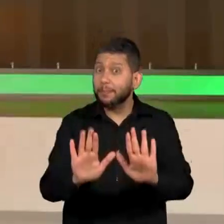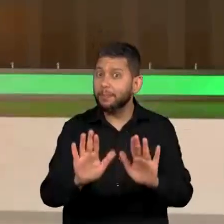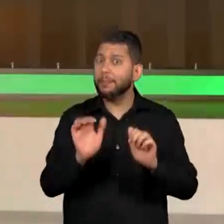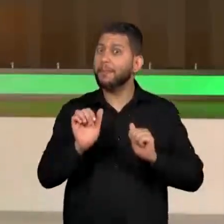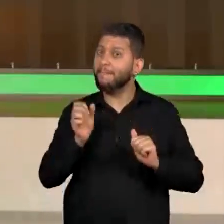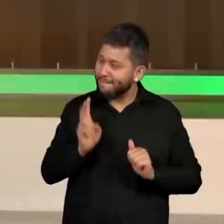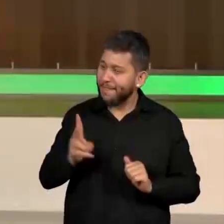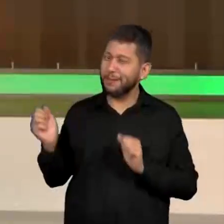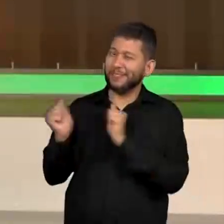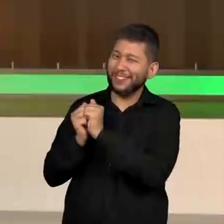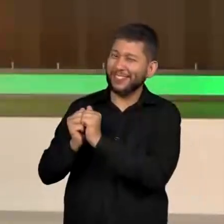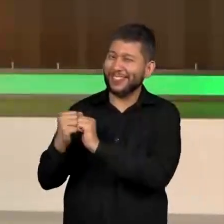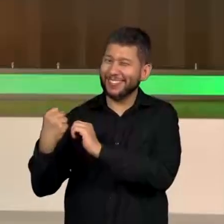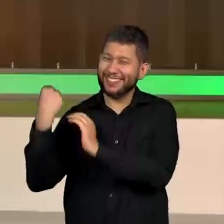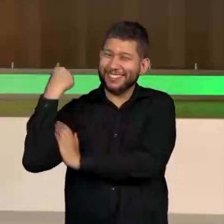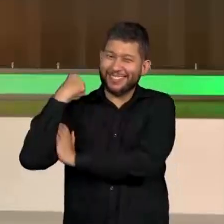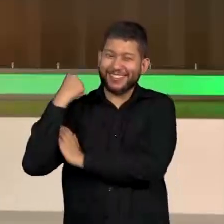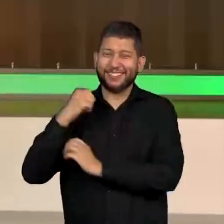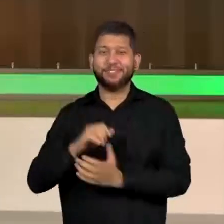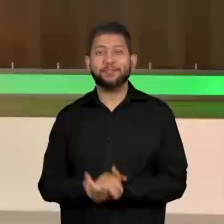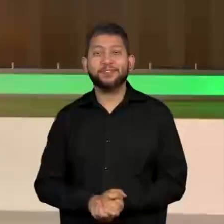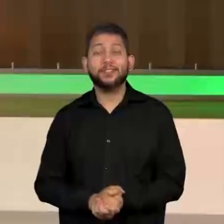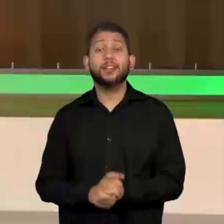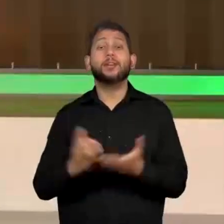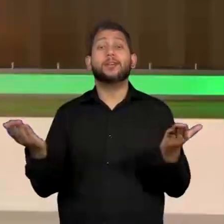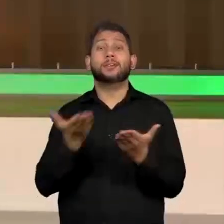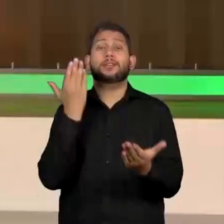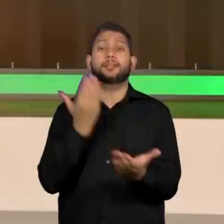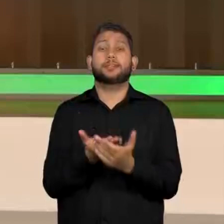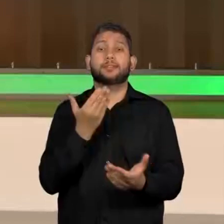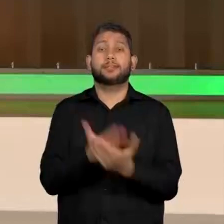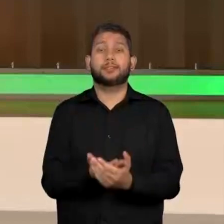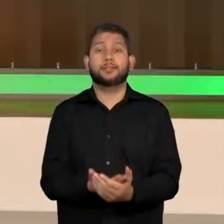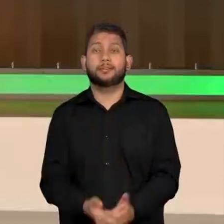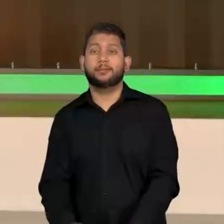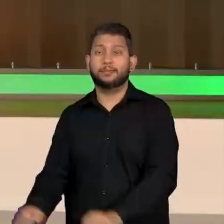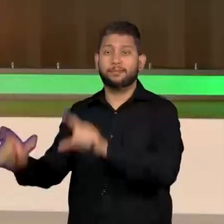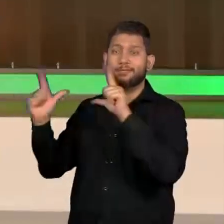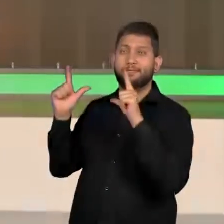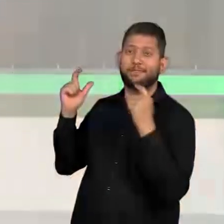Sempre. Vamos começar com o título da nossa aula.